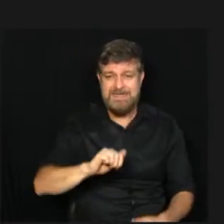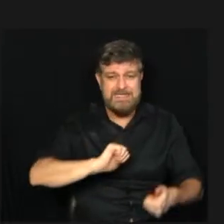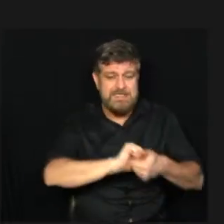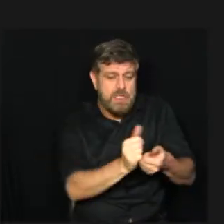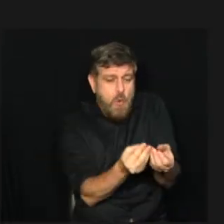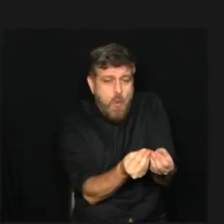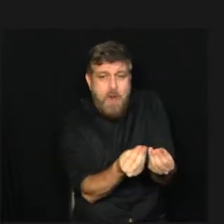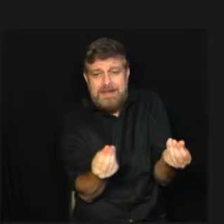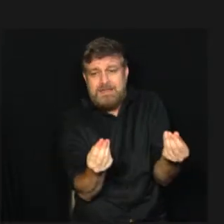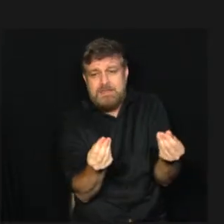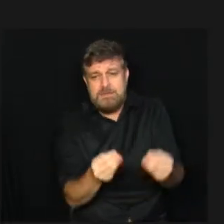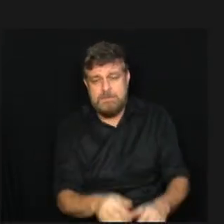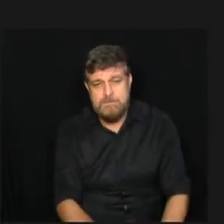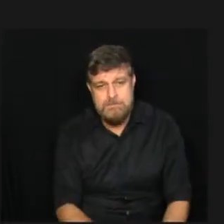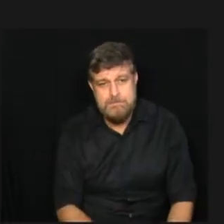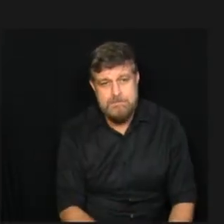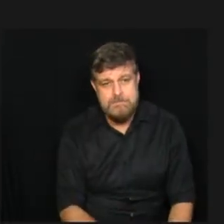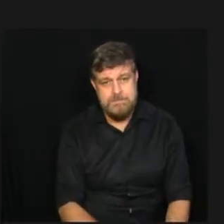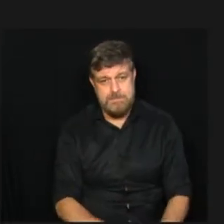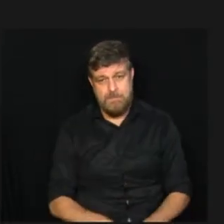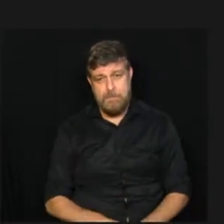qualidade.